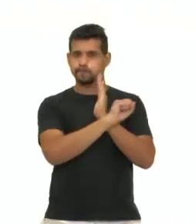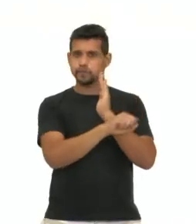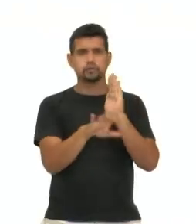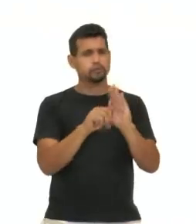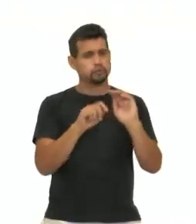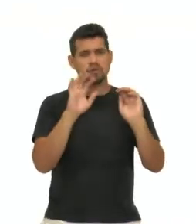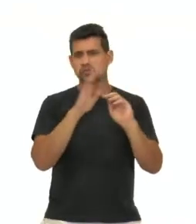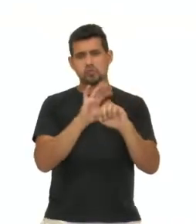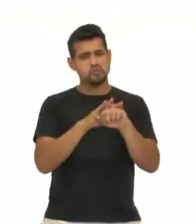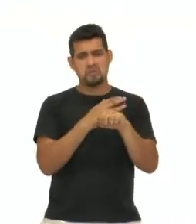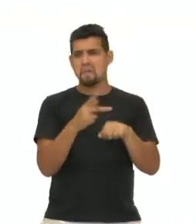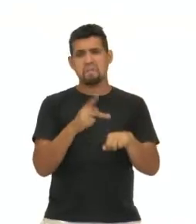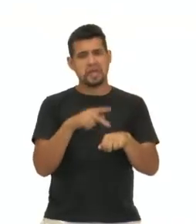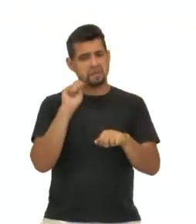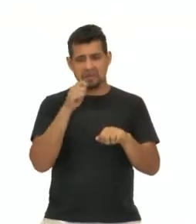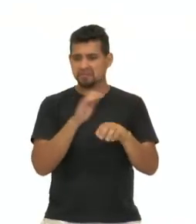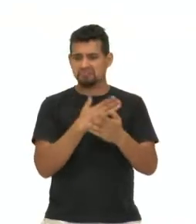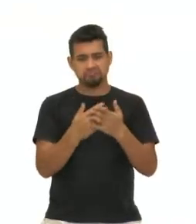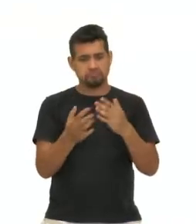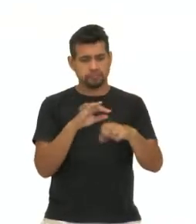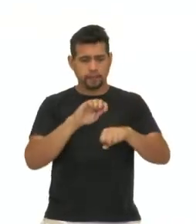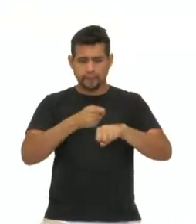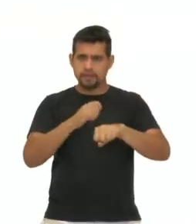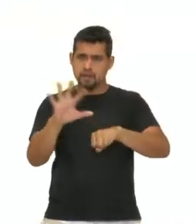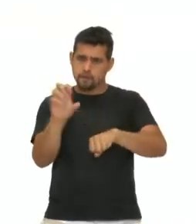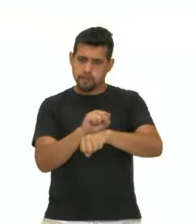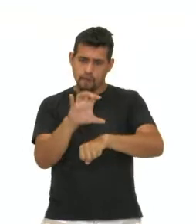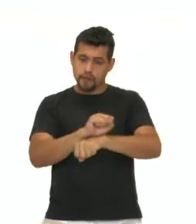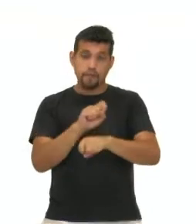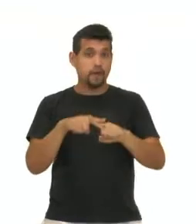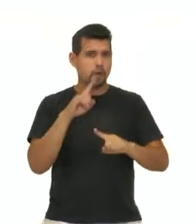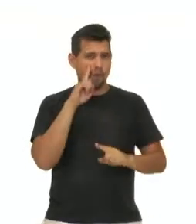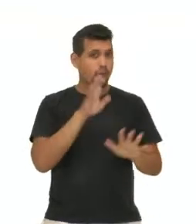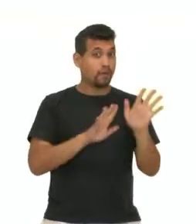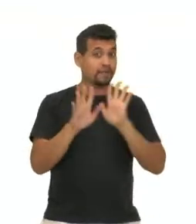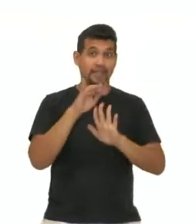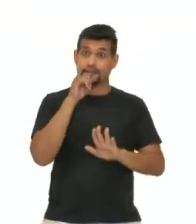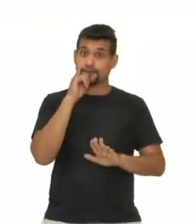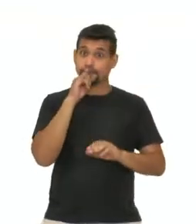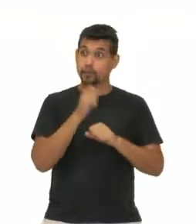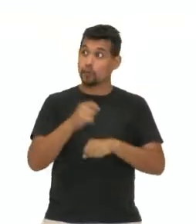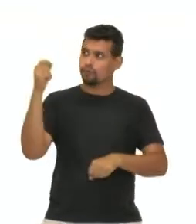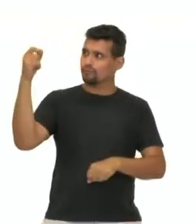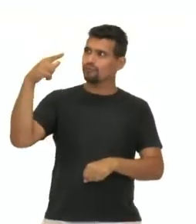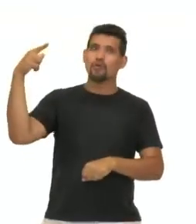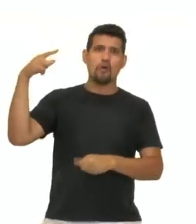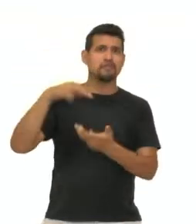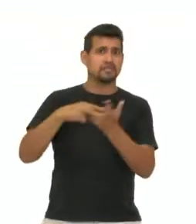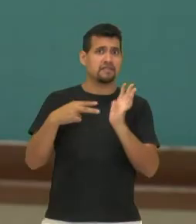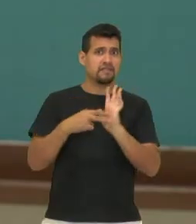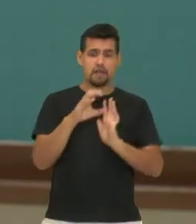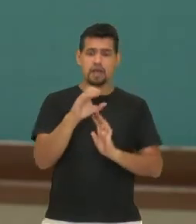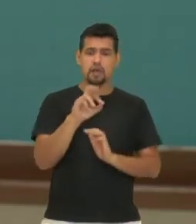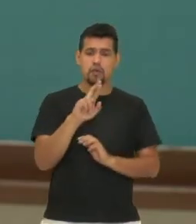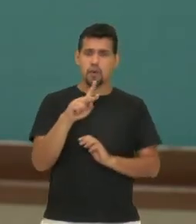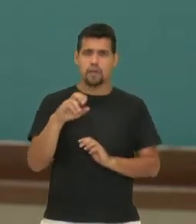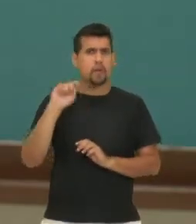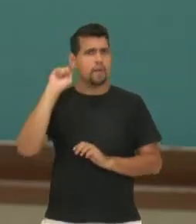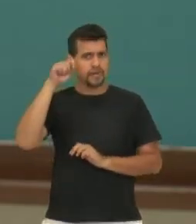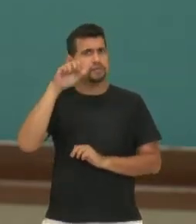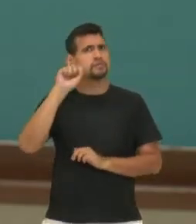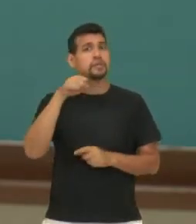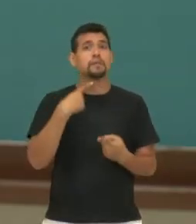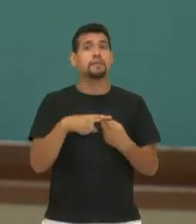corpo que absorve bem, ele também emite bem. Tome cuidado, o Sol é um corpo negro porque ele emite bem, tá? Não